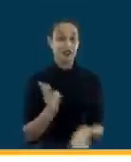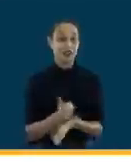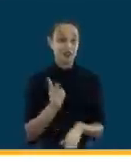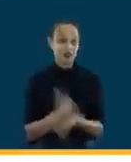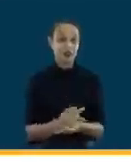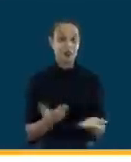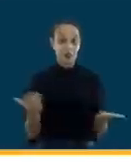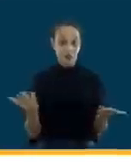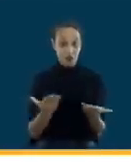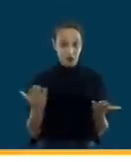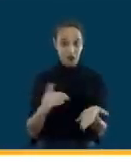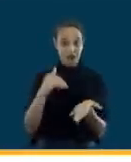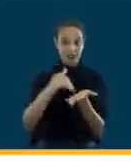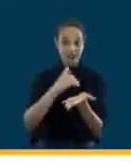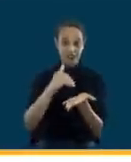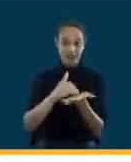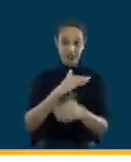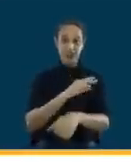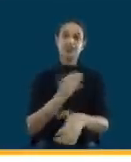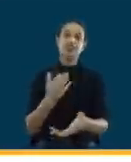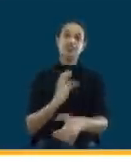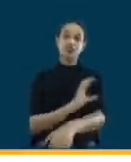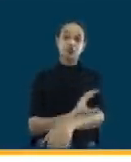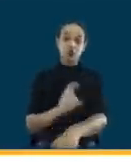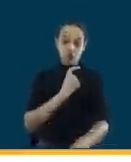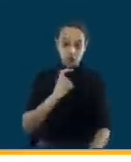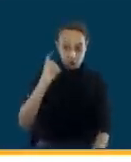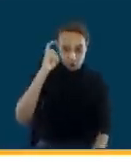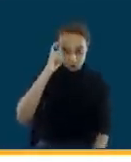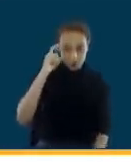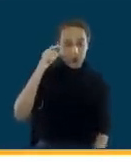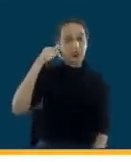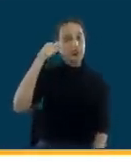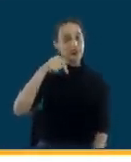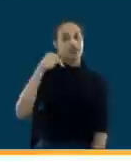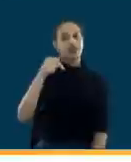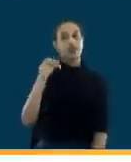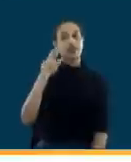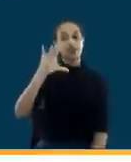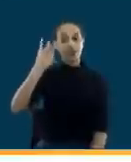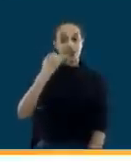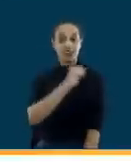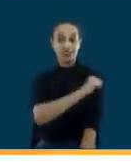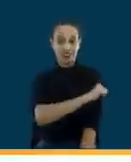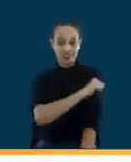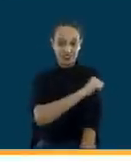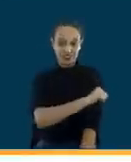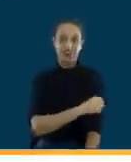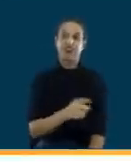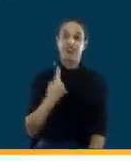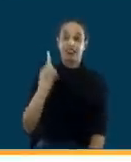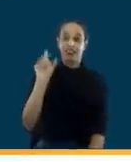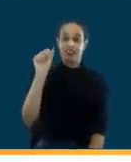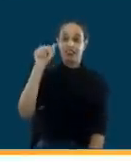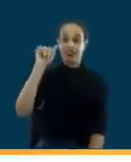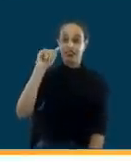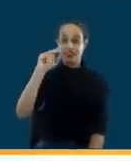agora a secretária de Cultura e Economia Criativa do Estado do Rio de Janeiro, Daniele Barros. Boa tarde.